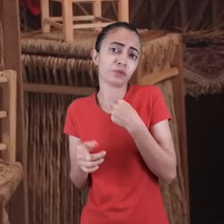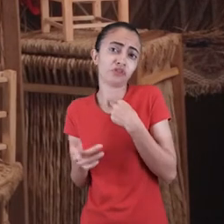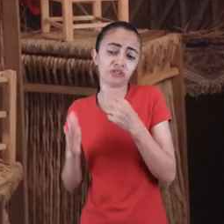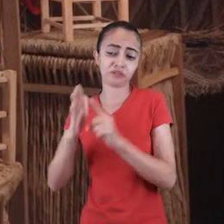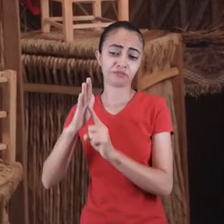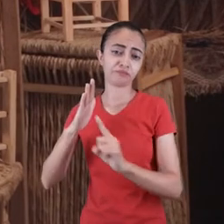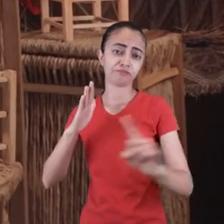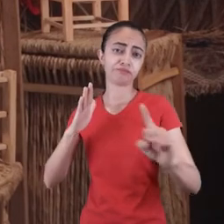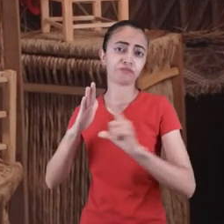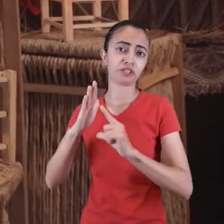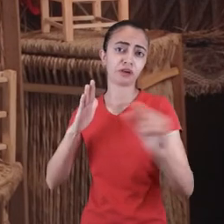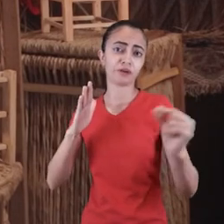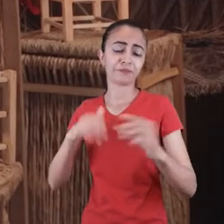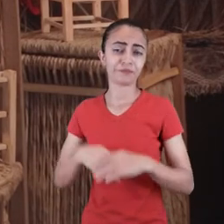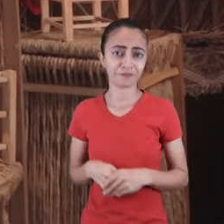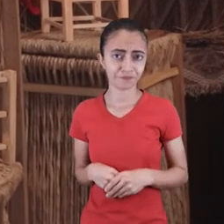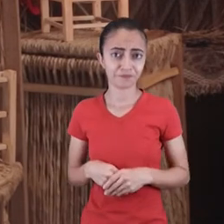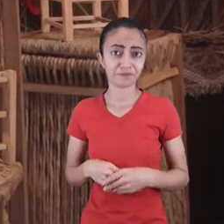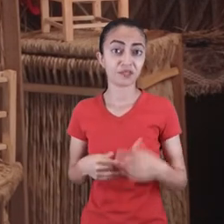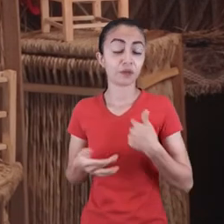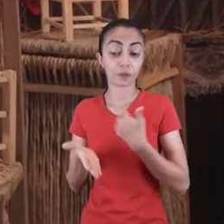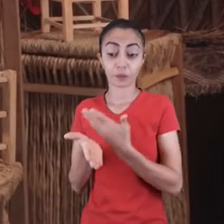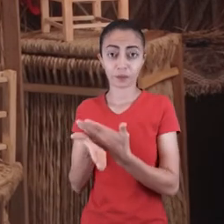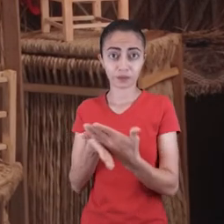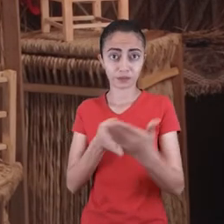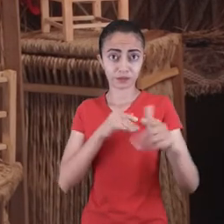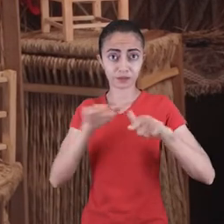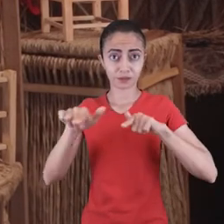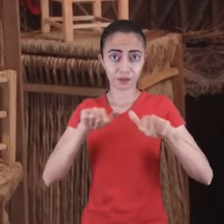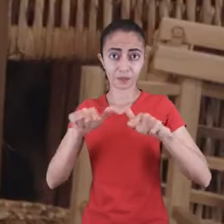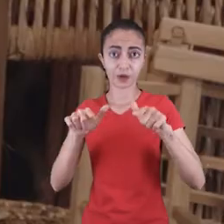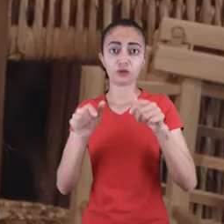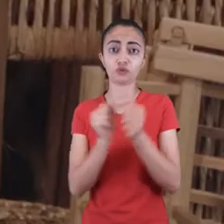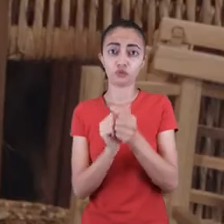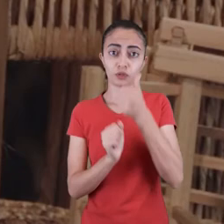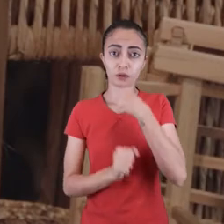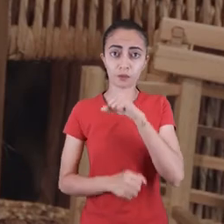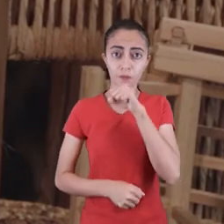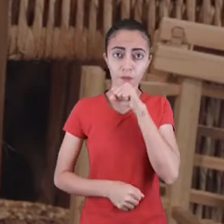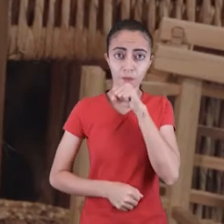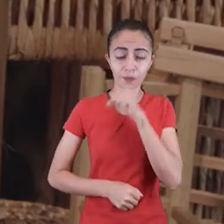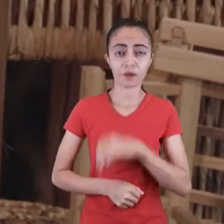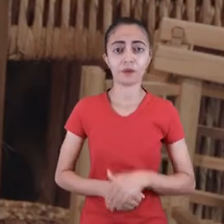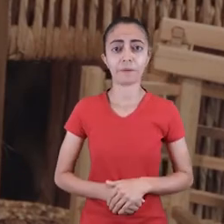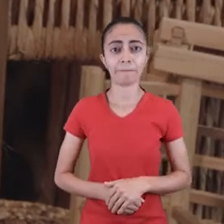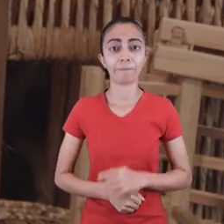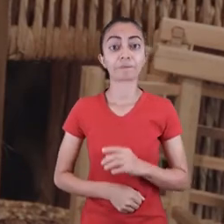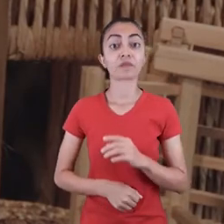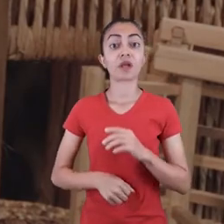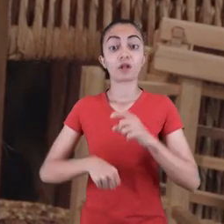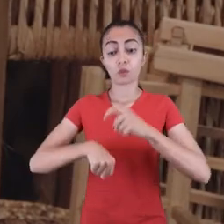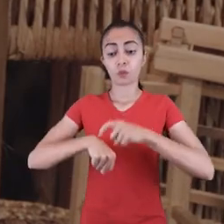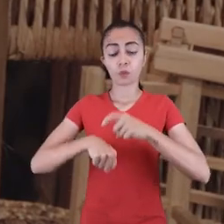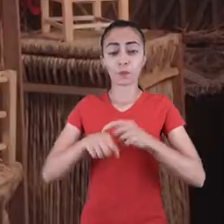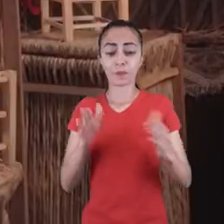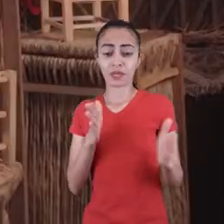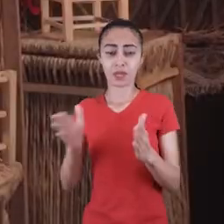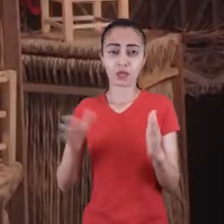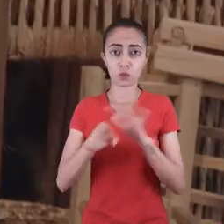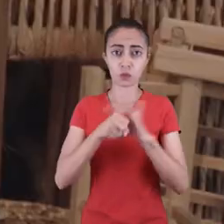casa. E eu comecei a trabalhar com a minha mãe. Na pandemia, nós fizemos 20